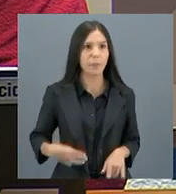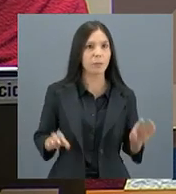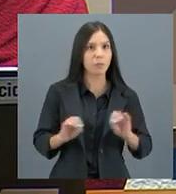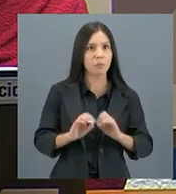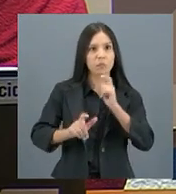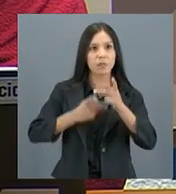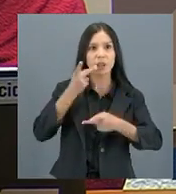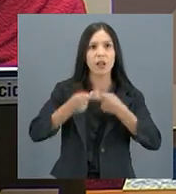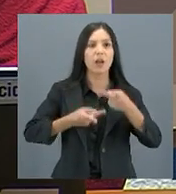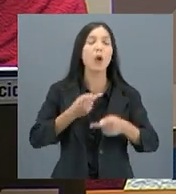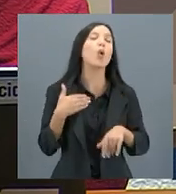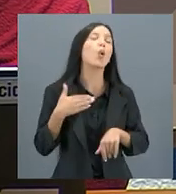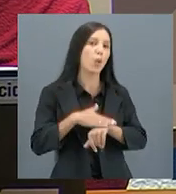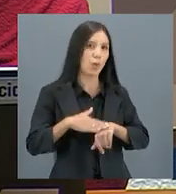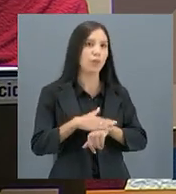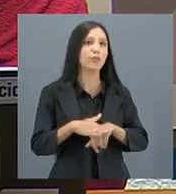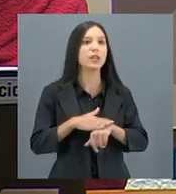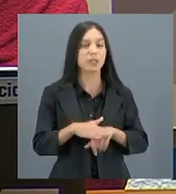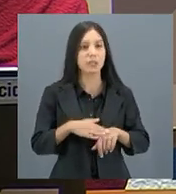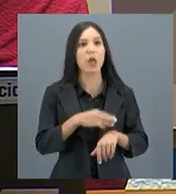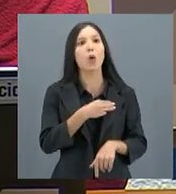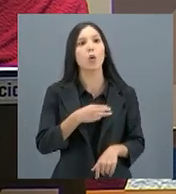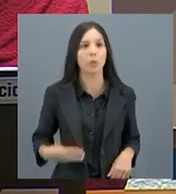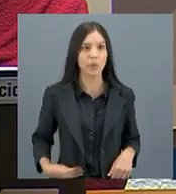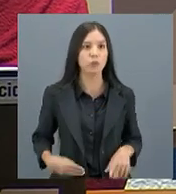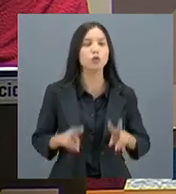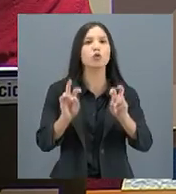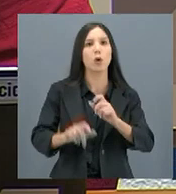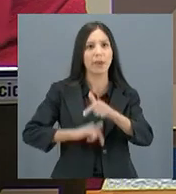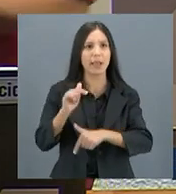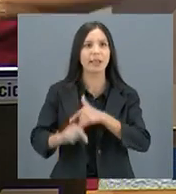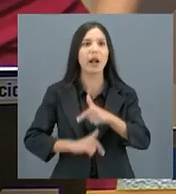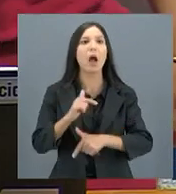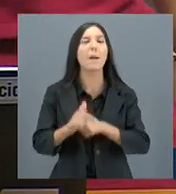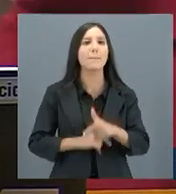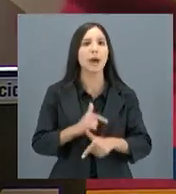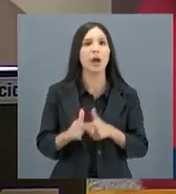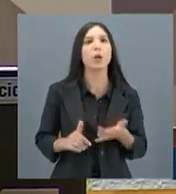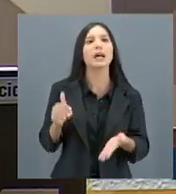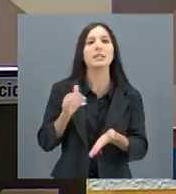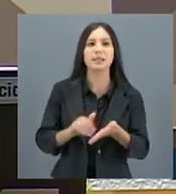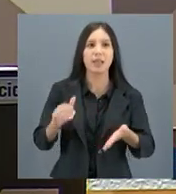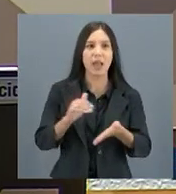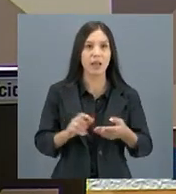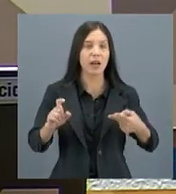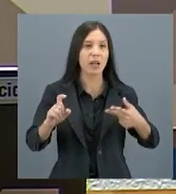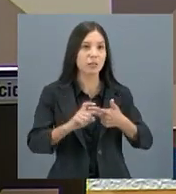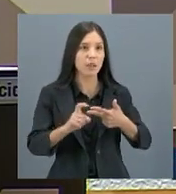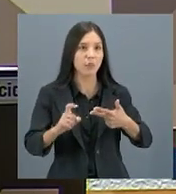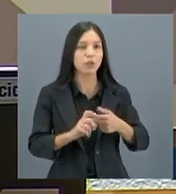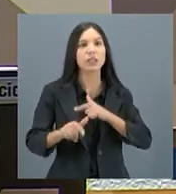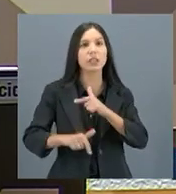Eu conversei com o ministro da Fazenda sobre o trabalho que foi realizado até ali, com o secretário executivo Dario Durigan,